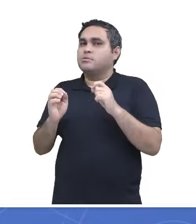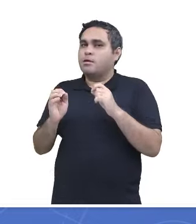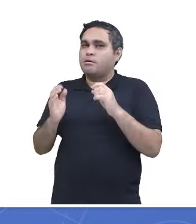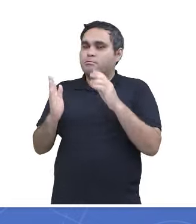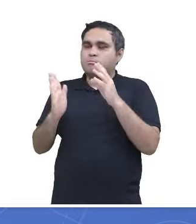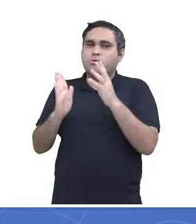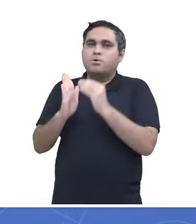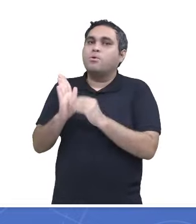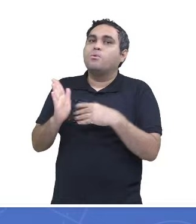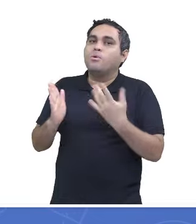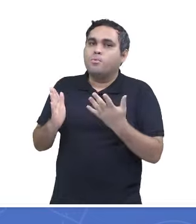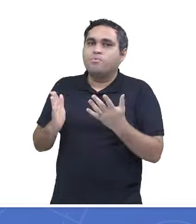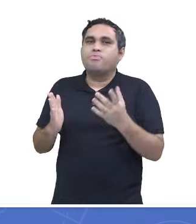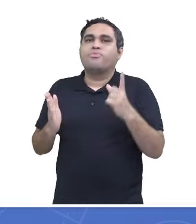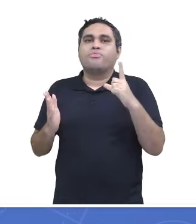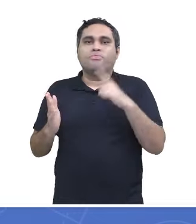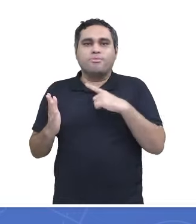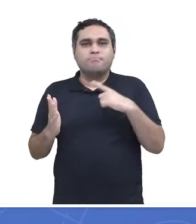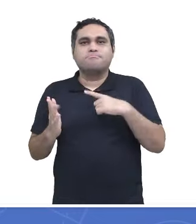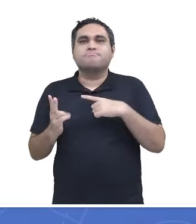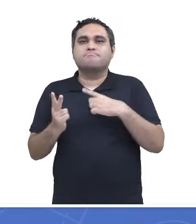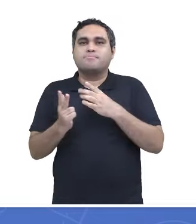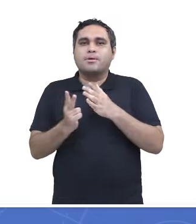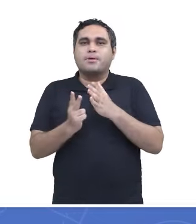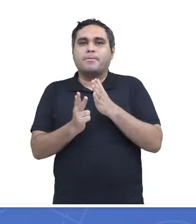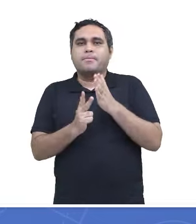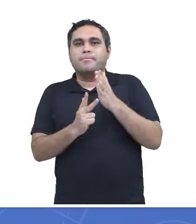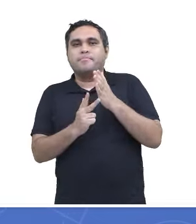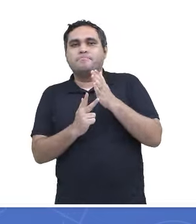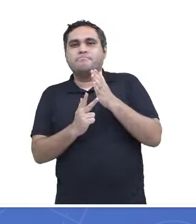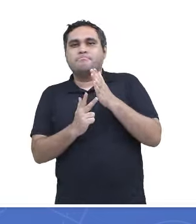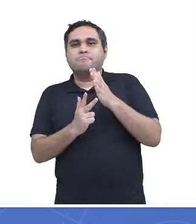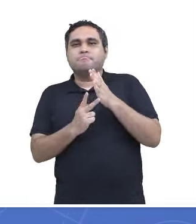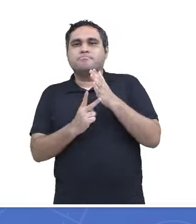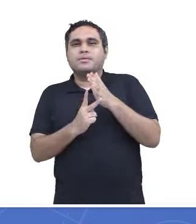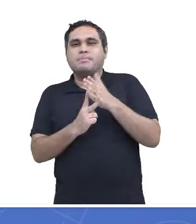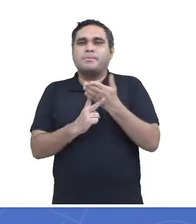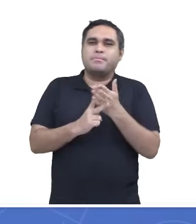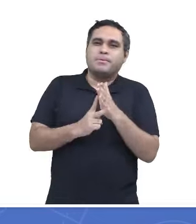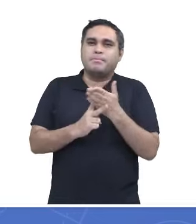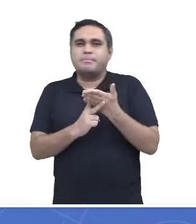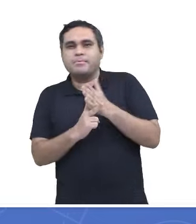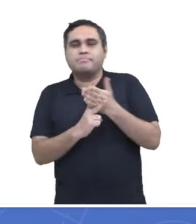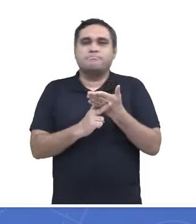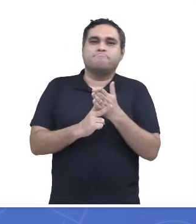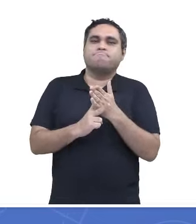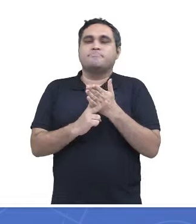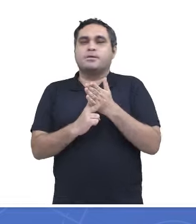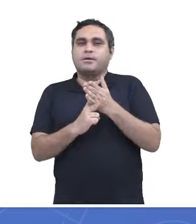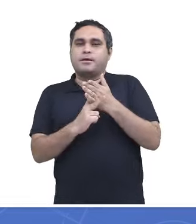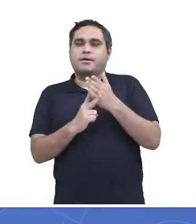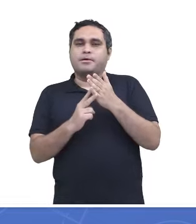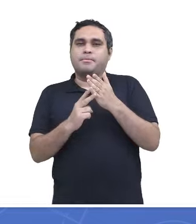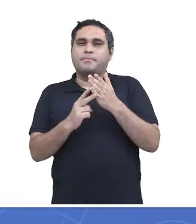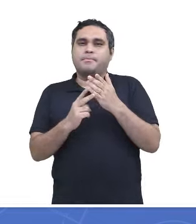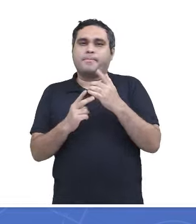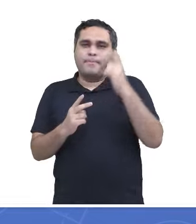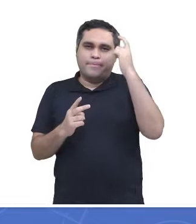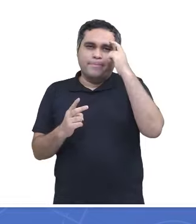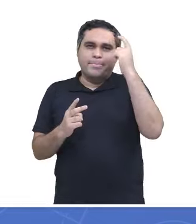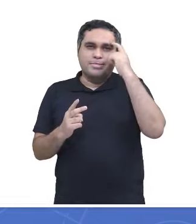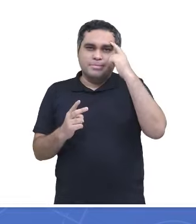uma ambiguidade na condição de juvenil ou de juventude na Constituição. Porque os jovens, eles podem